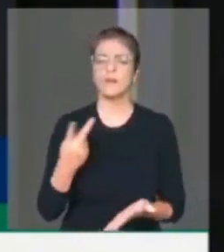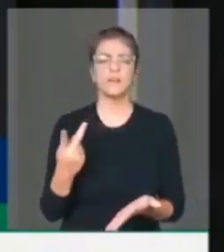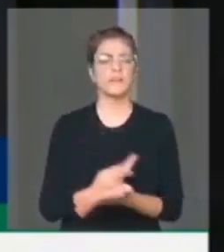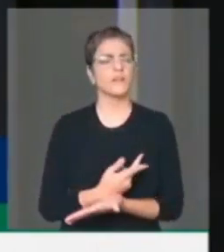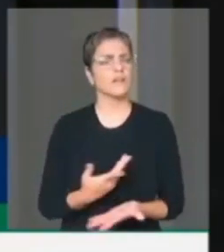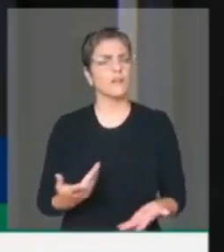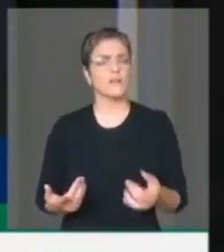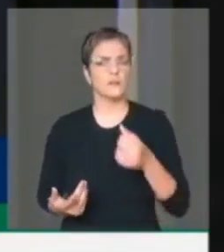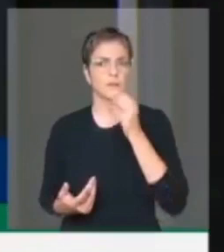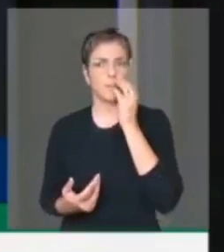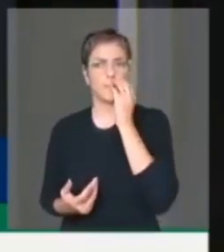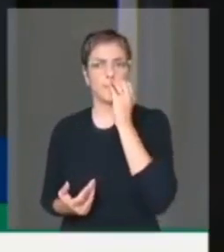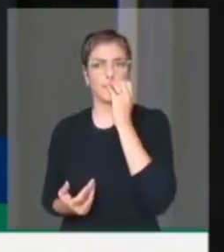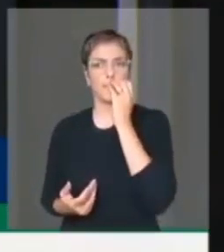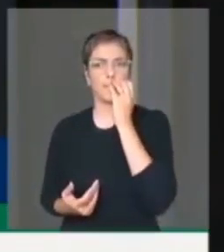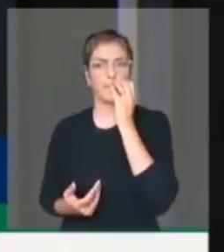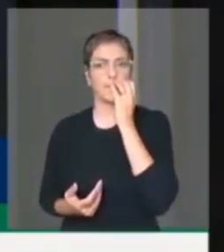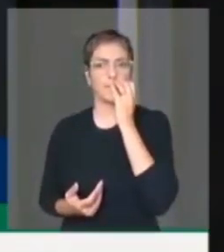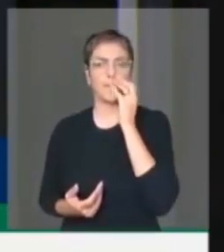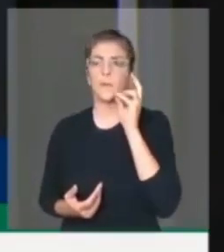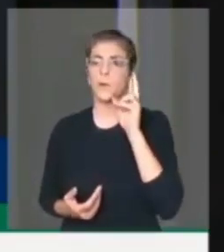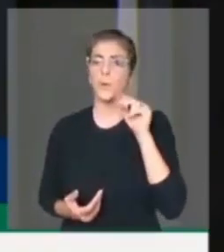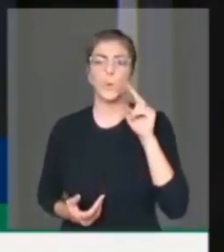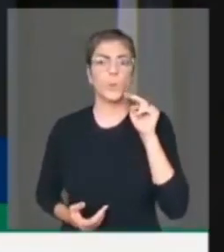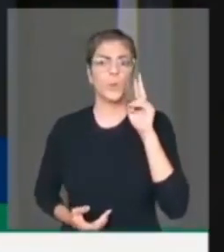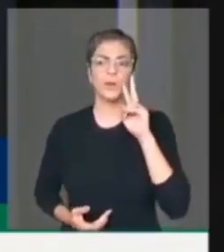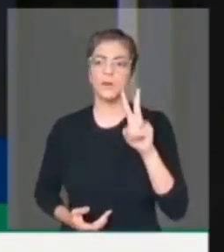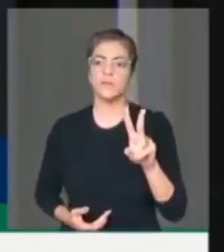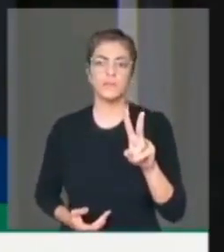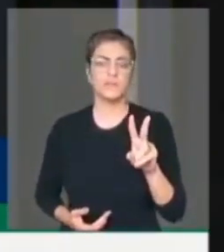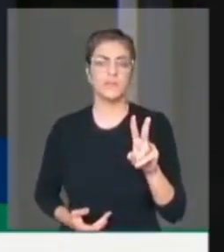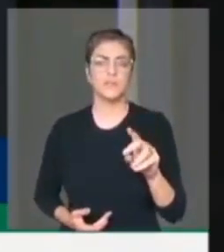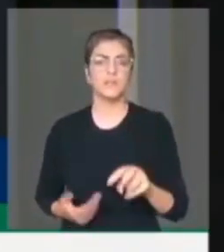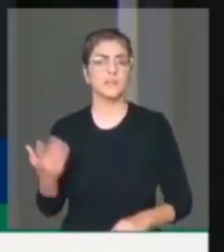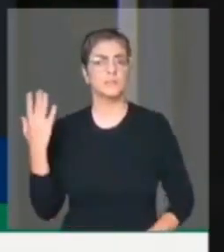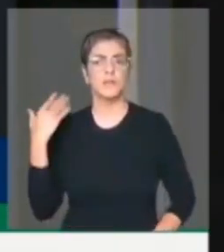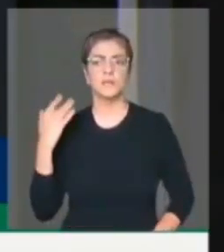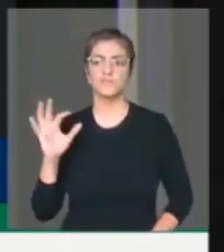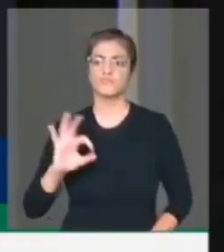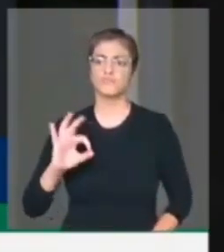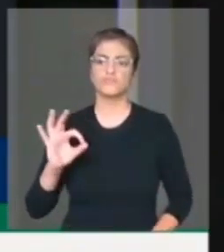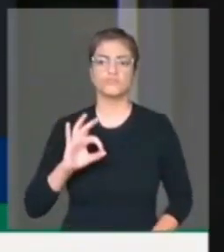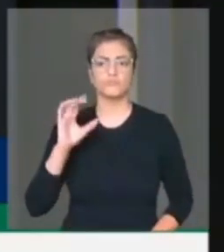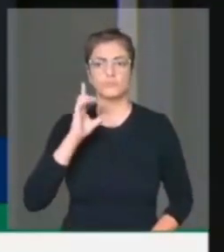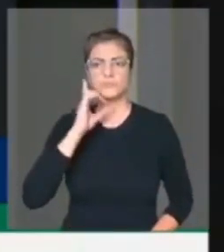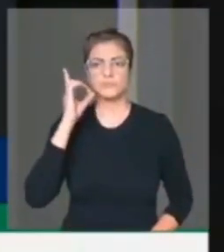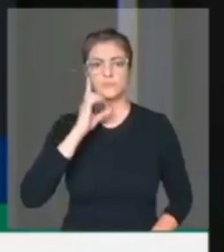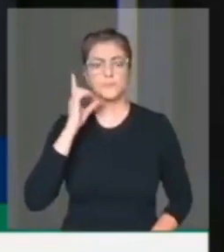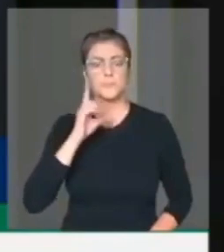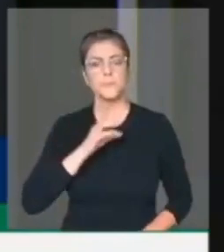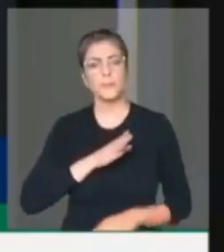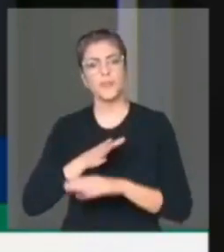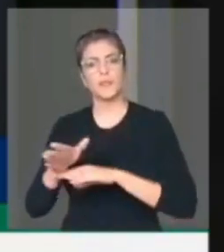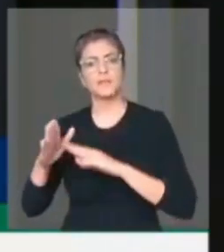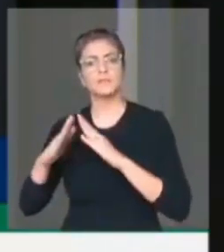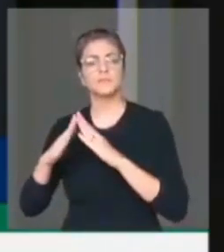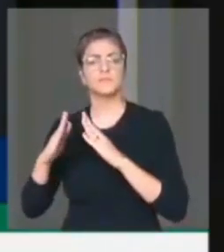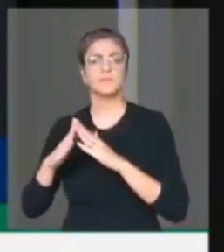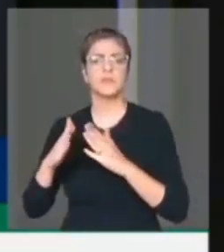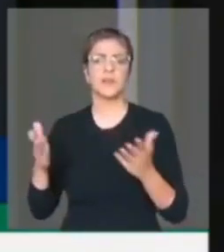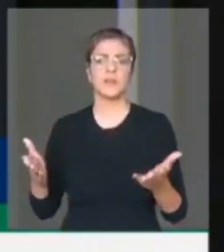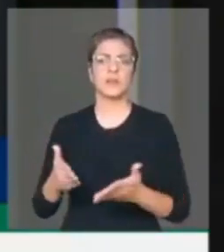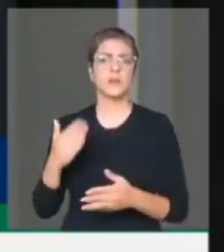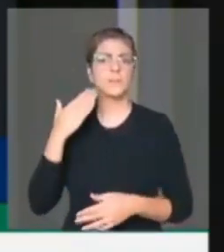contra essa casa. Nem na época do Mensalão houve busca e apreensão de deputados, nem na época do Mensalão houve quebra de sigilo bancário,